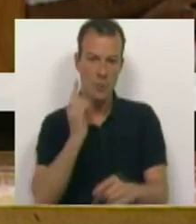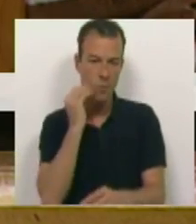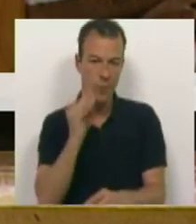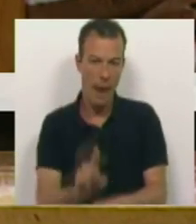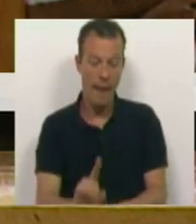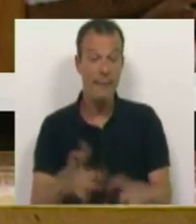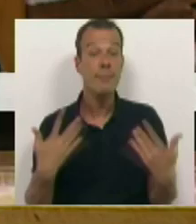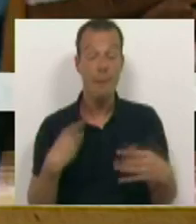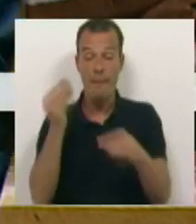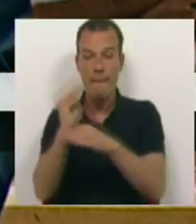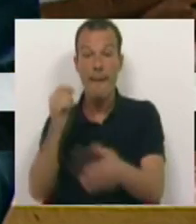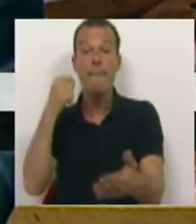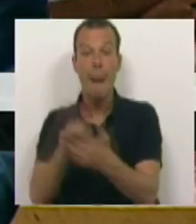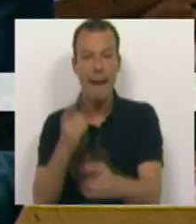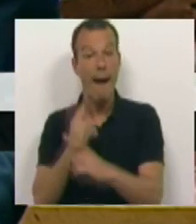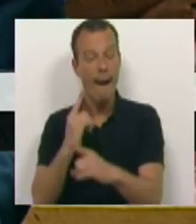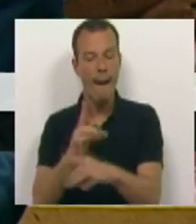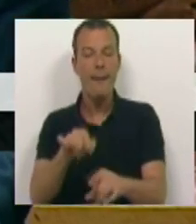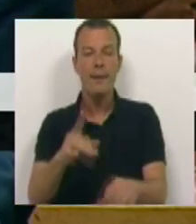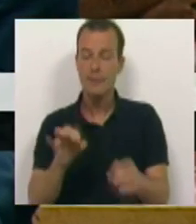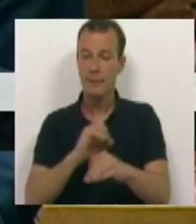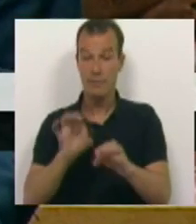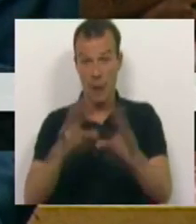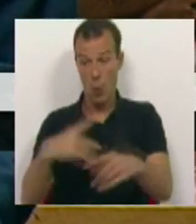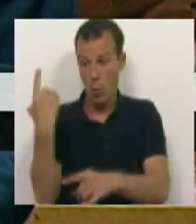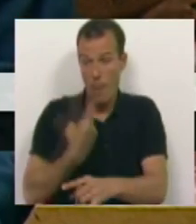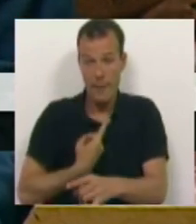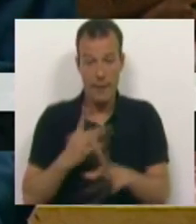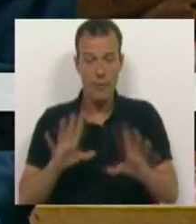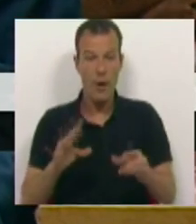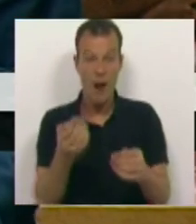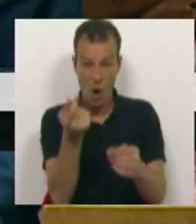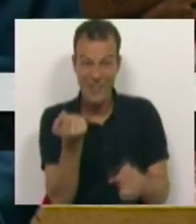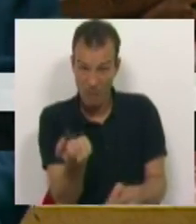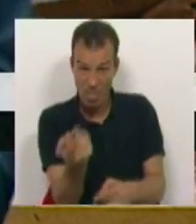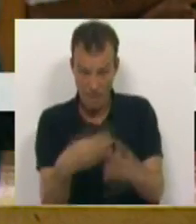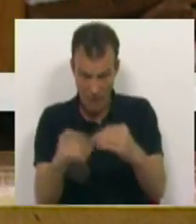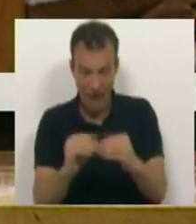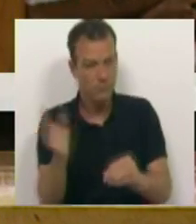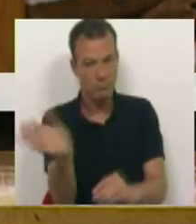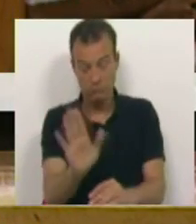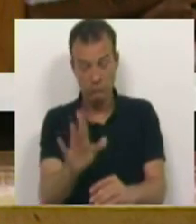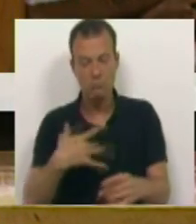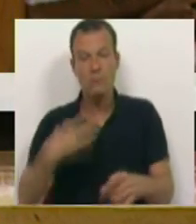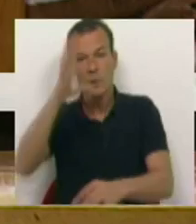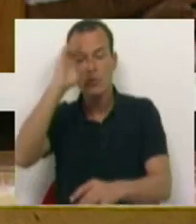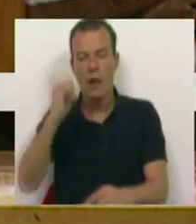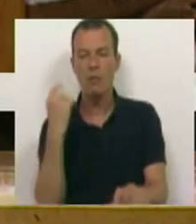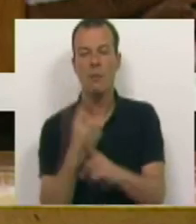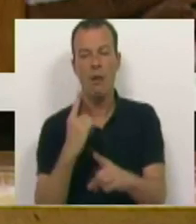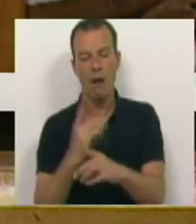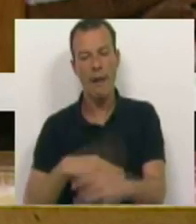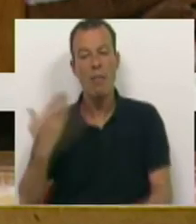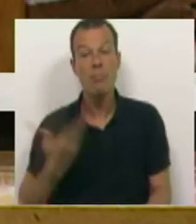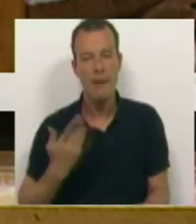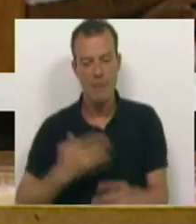banca pagará aquilo que sempre foi obrigada a pagar, nem um cêntimo a mais. E o Estado continuará a endividar-se para